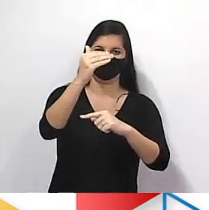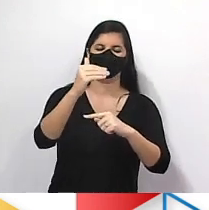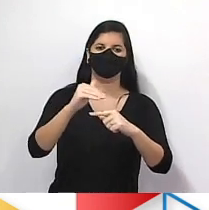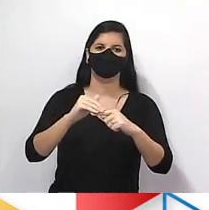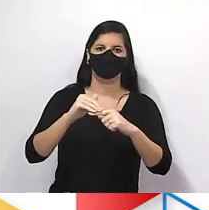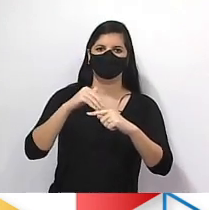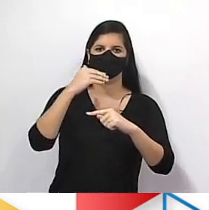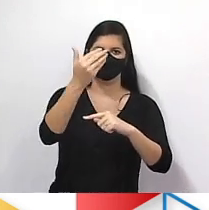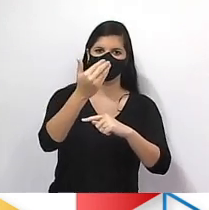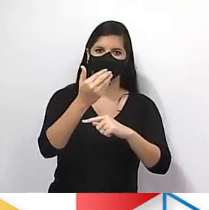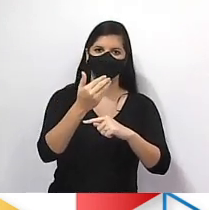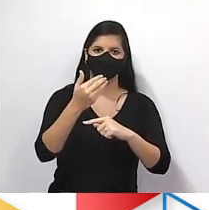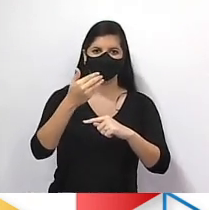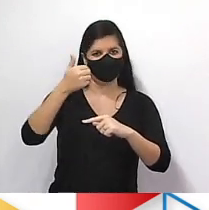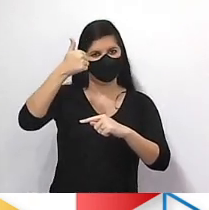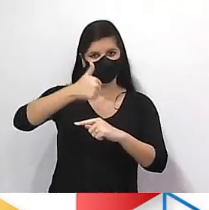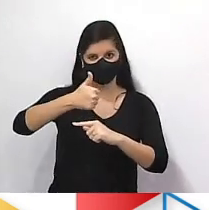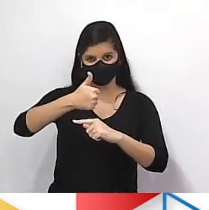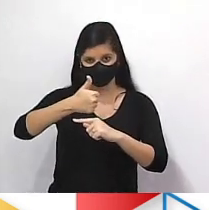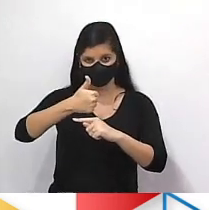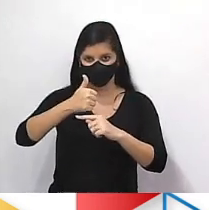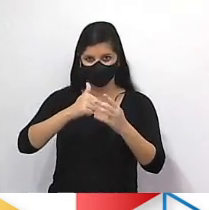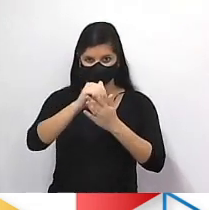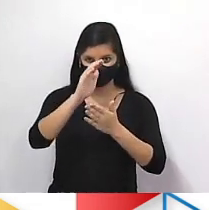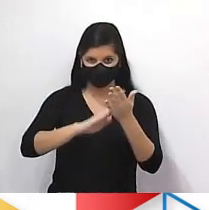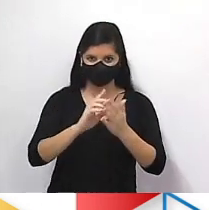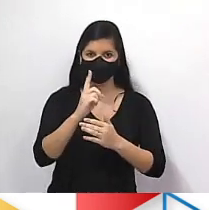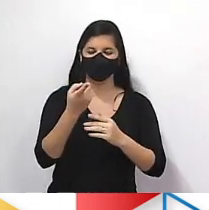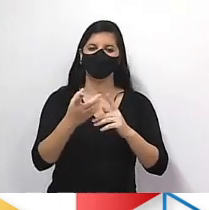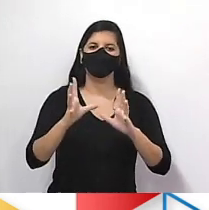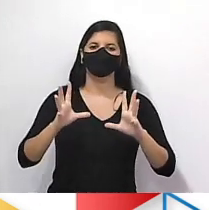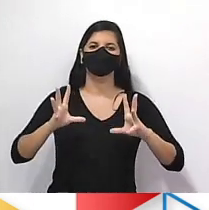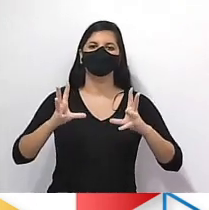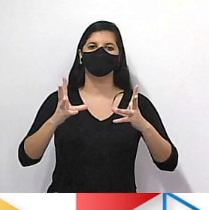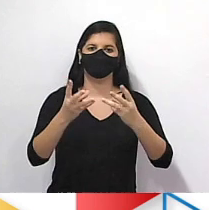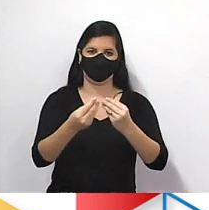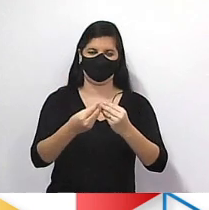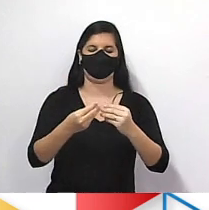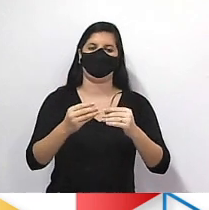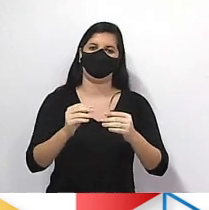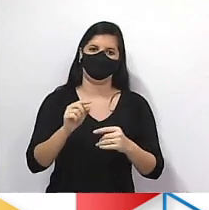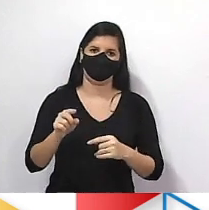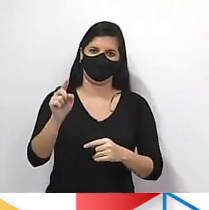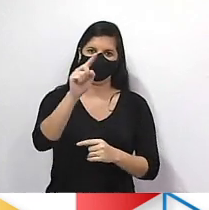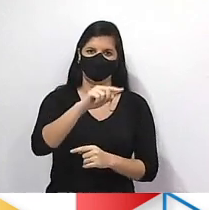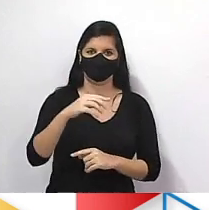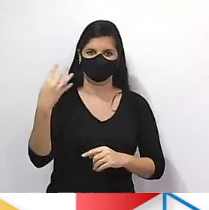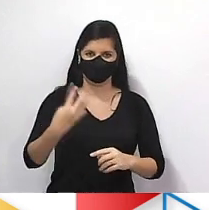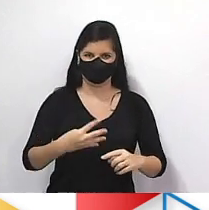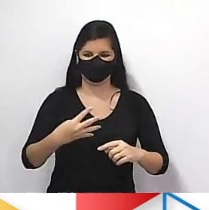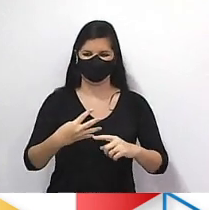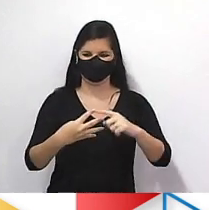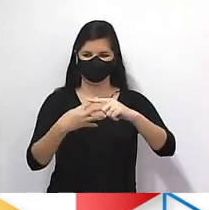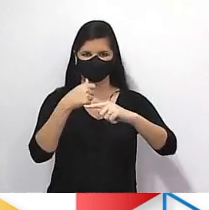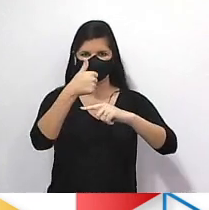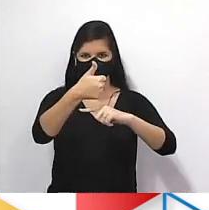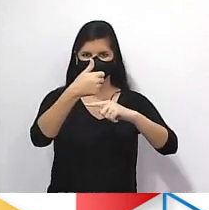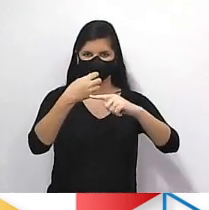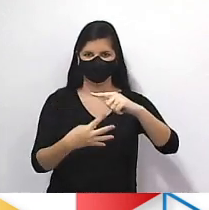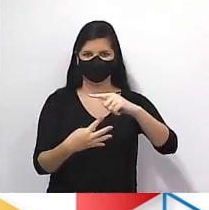na representação do número 1 e o todo na representação do número 4. Olha como agora eu já